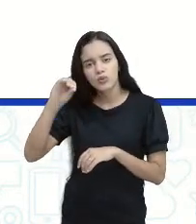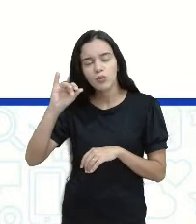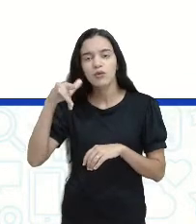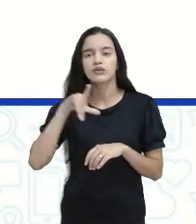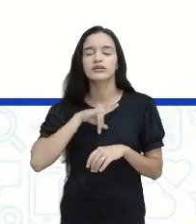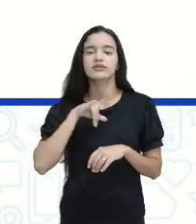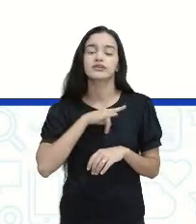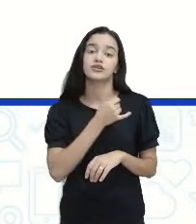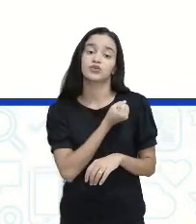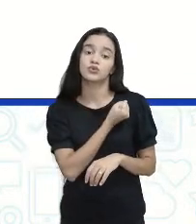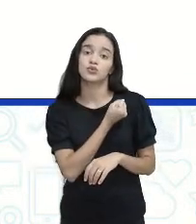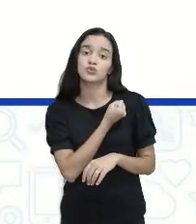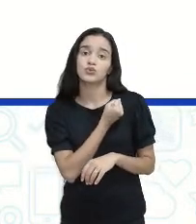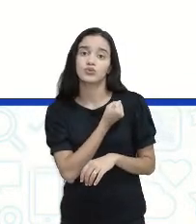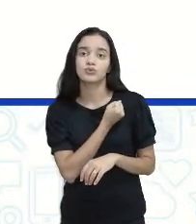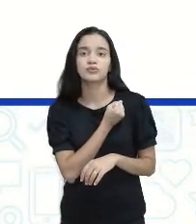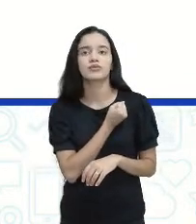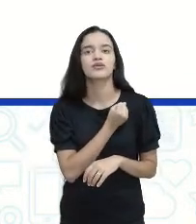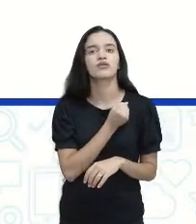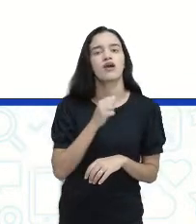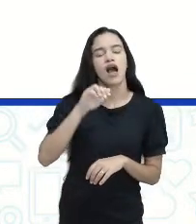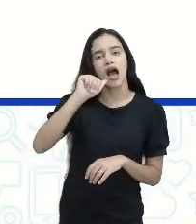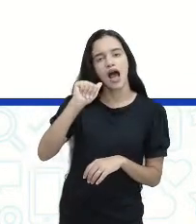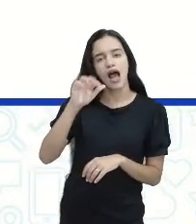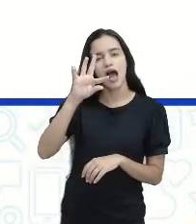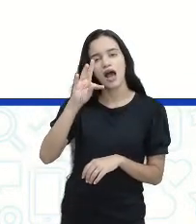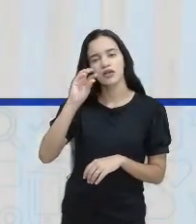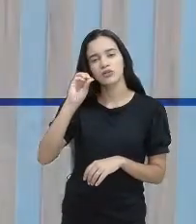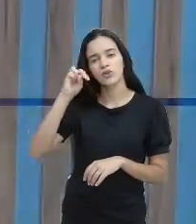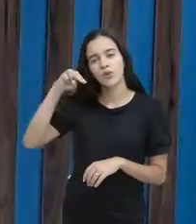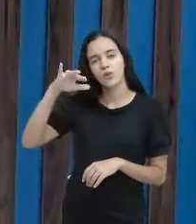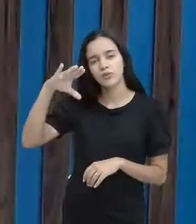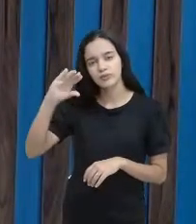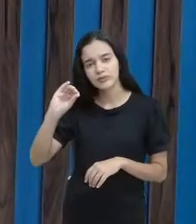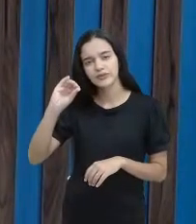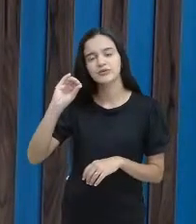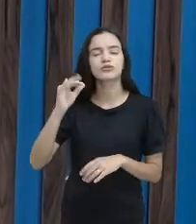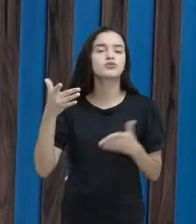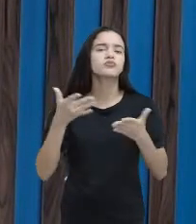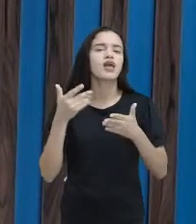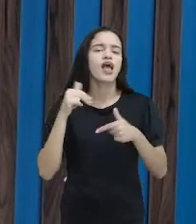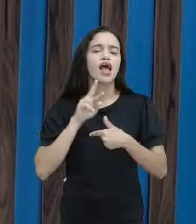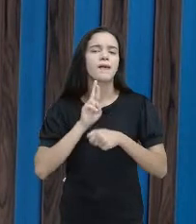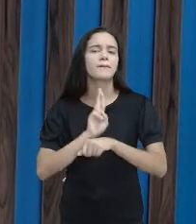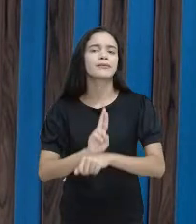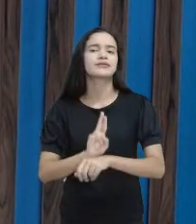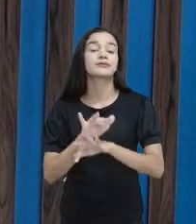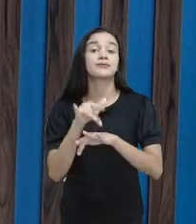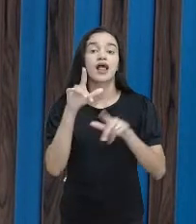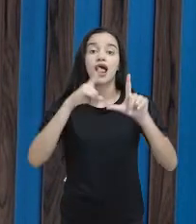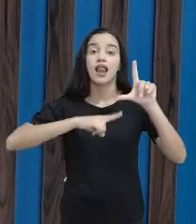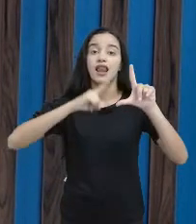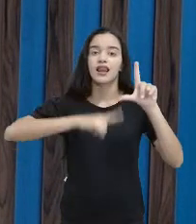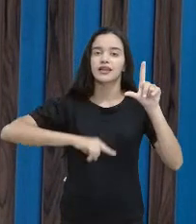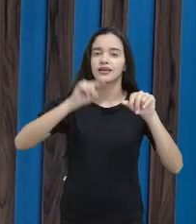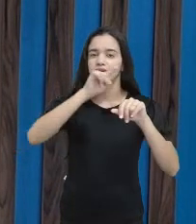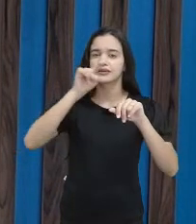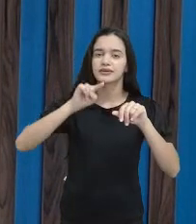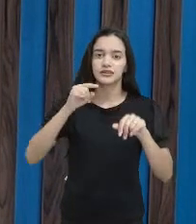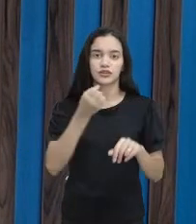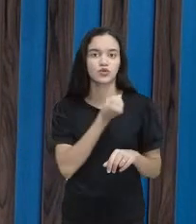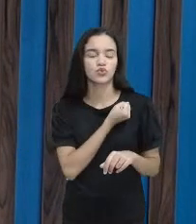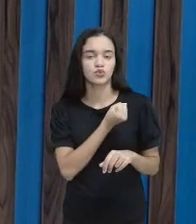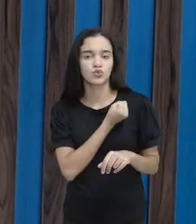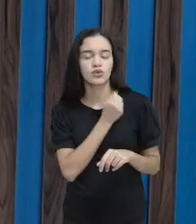mesmo número atômico. Quem é que lembra aí de casa o que é o número atômico, né? Representado pela letra Z. O número